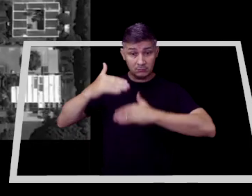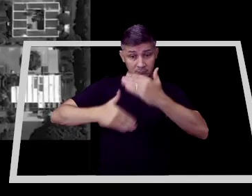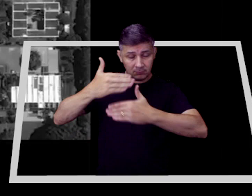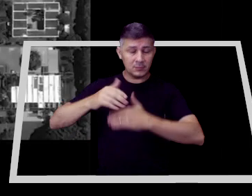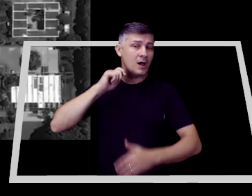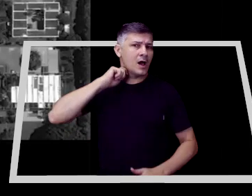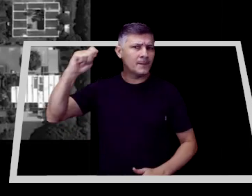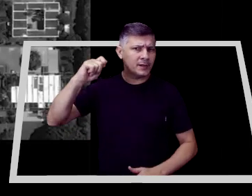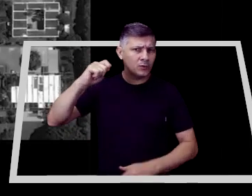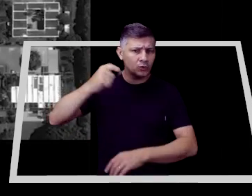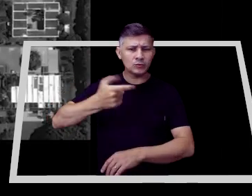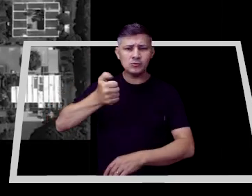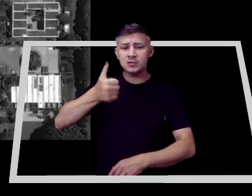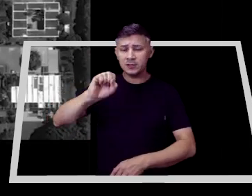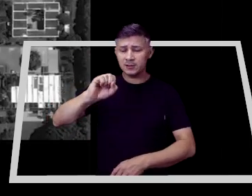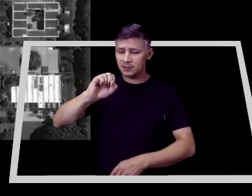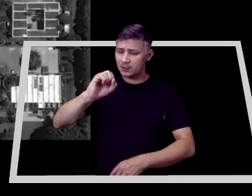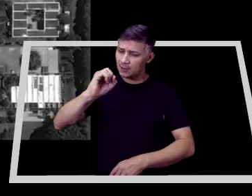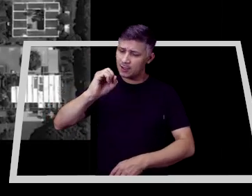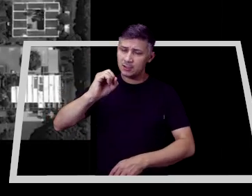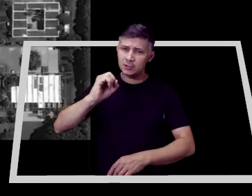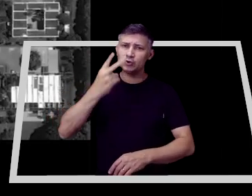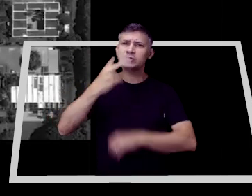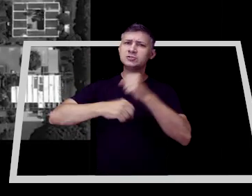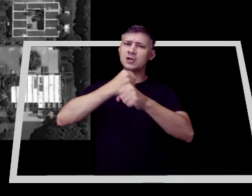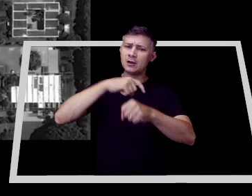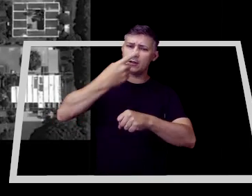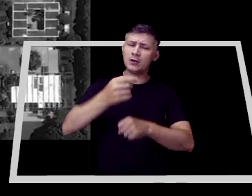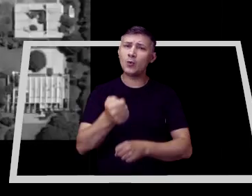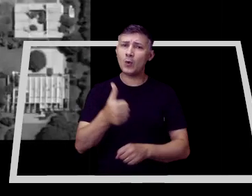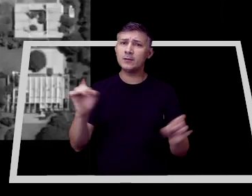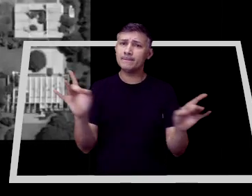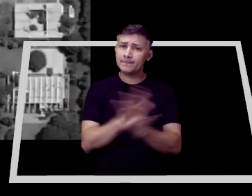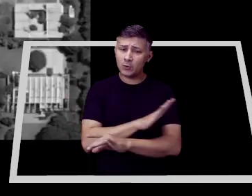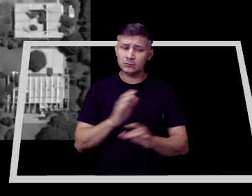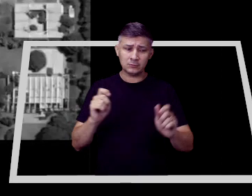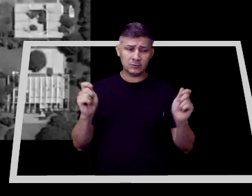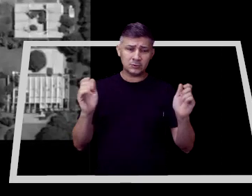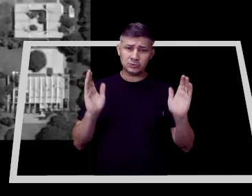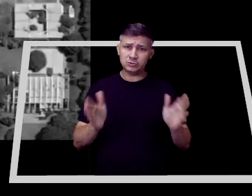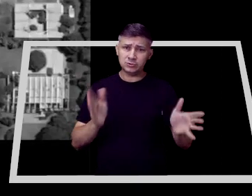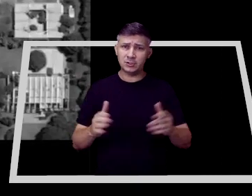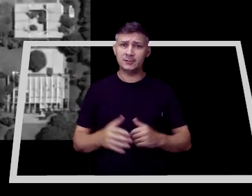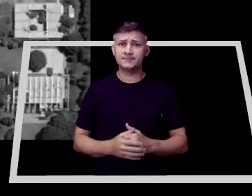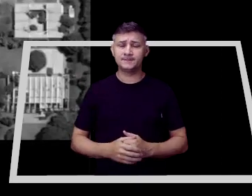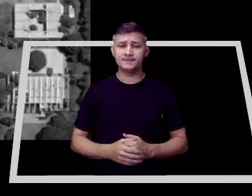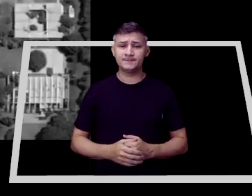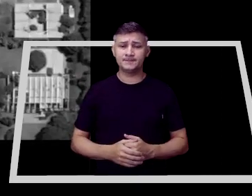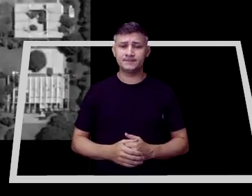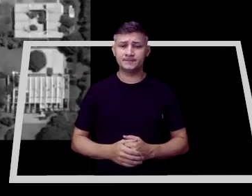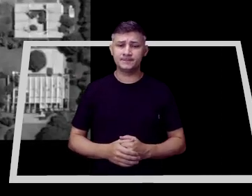já em andamento, em abril de 2010, portanto, 2 anos depois, praticamente pronto para